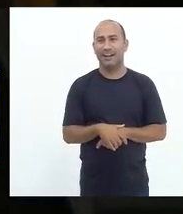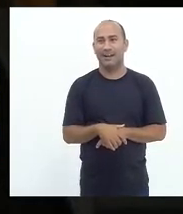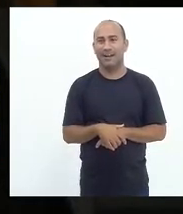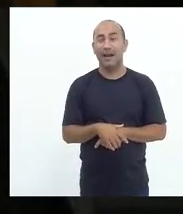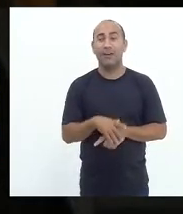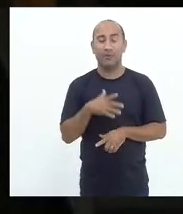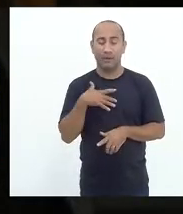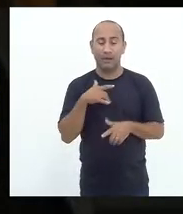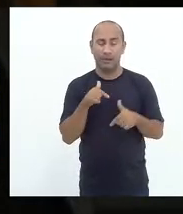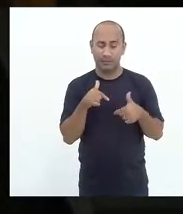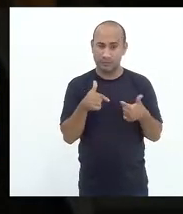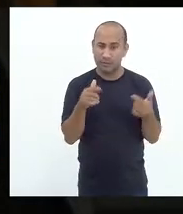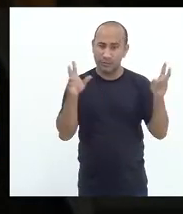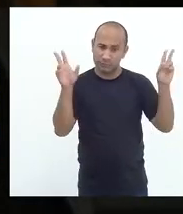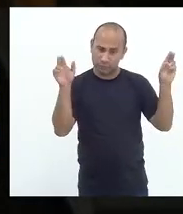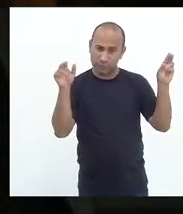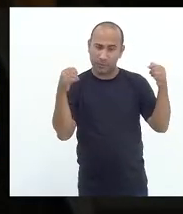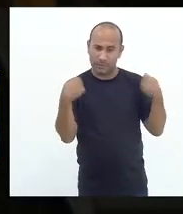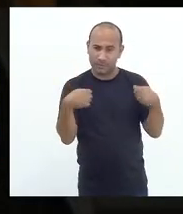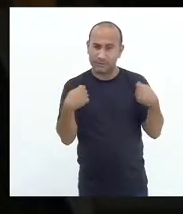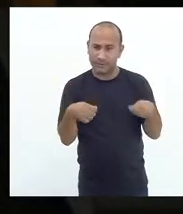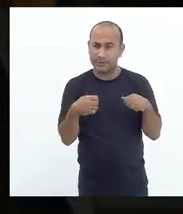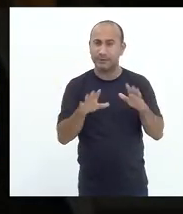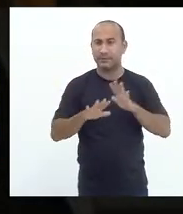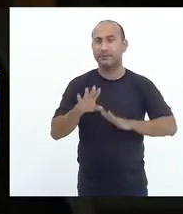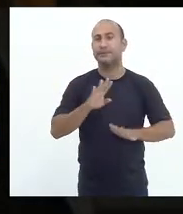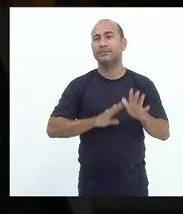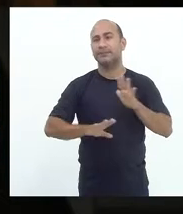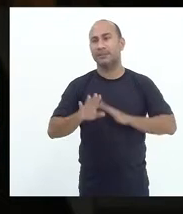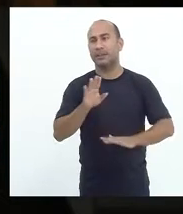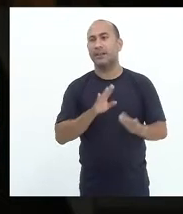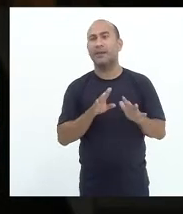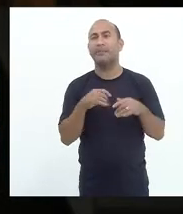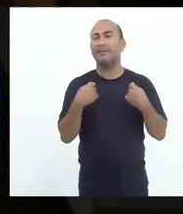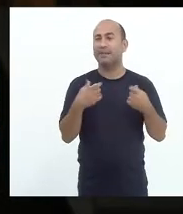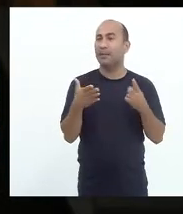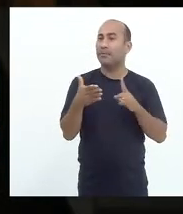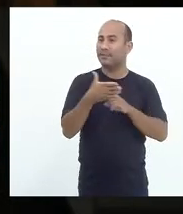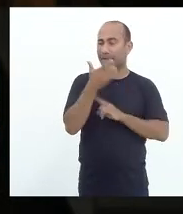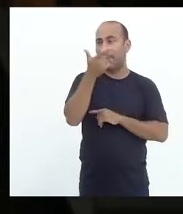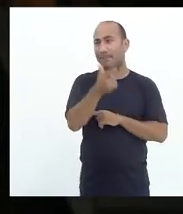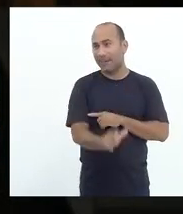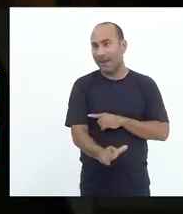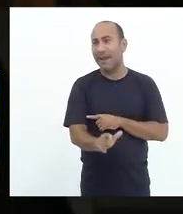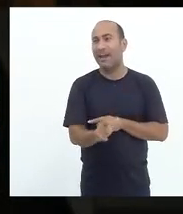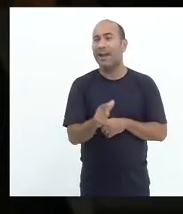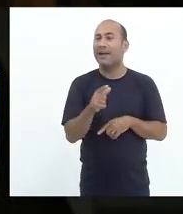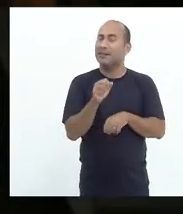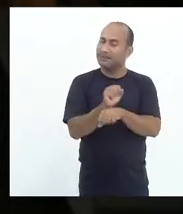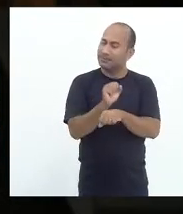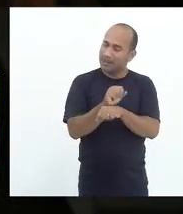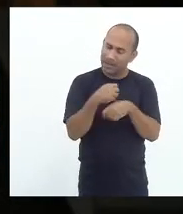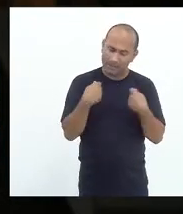questão, né? No sentido de nos precaver mais ainda. Vamos aguardar